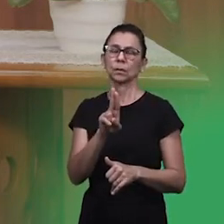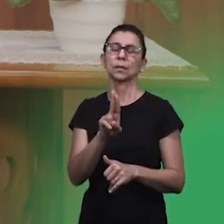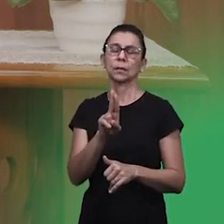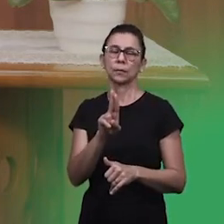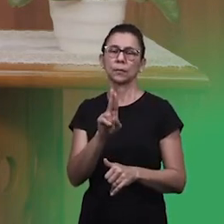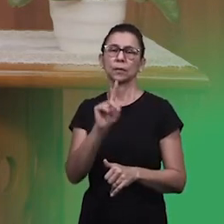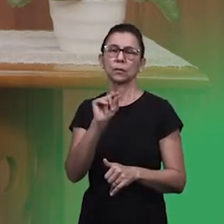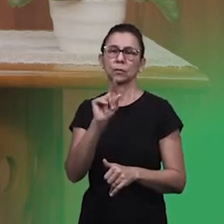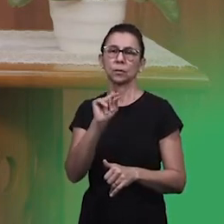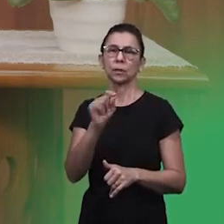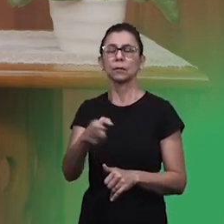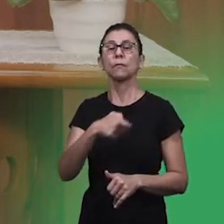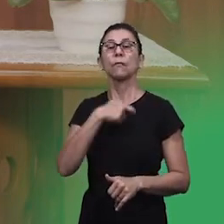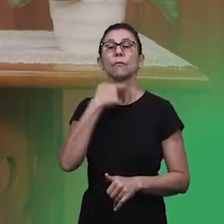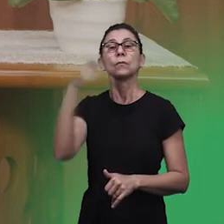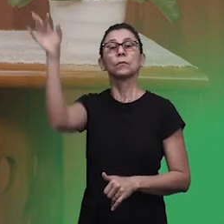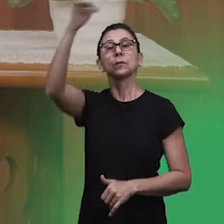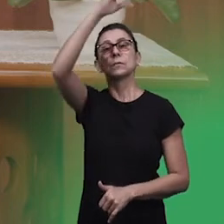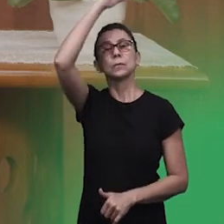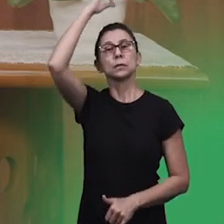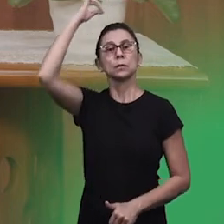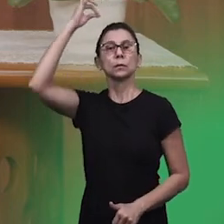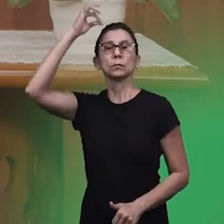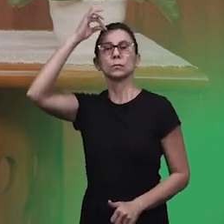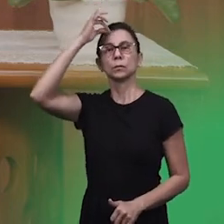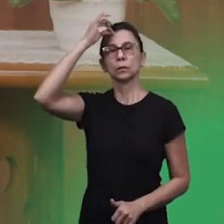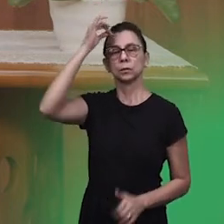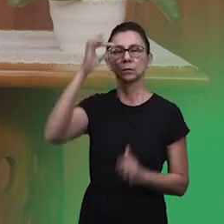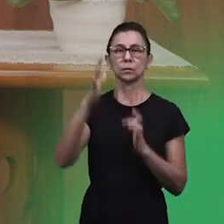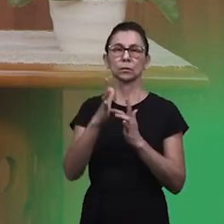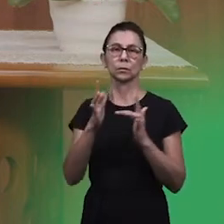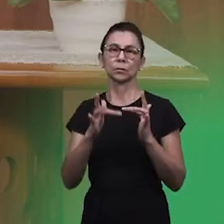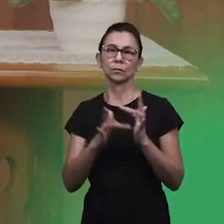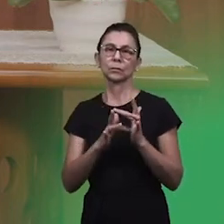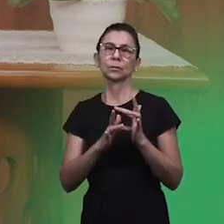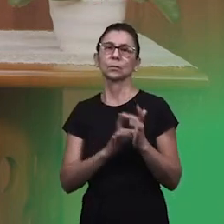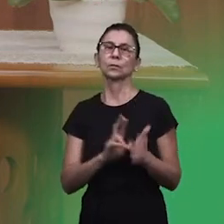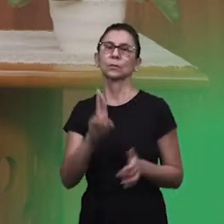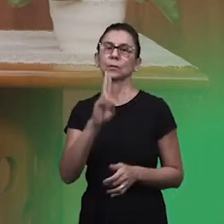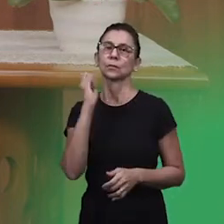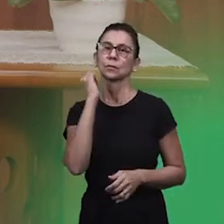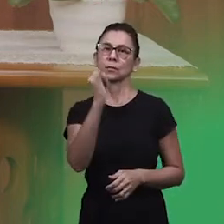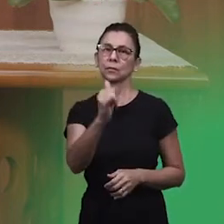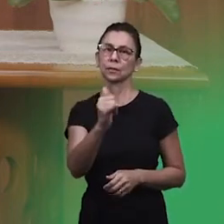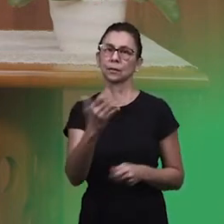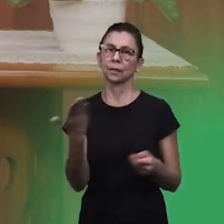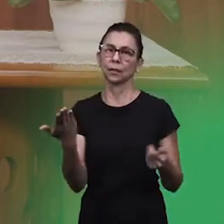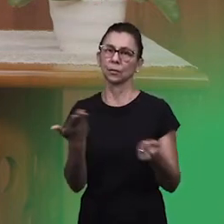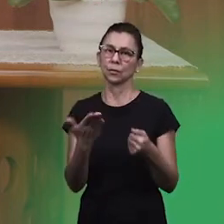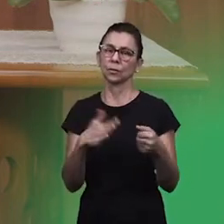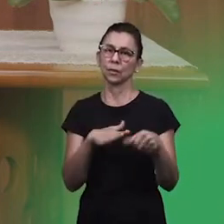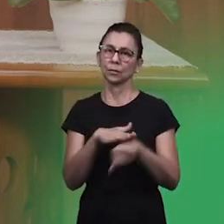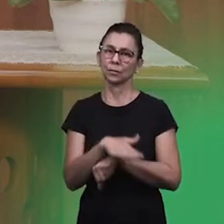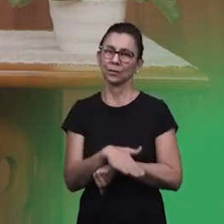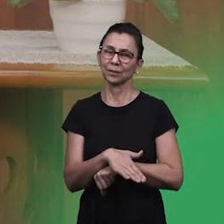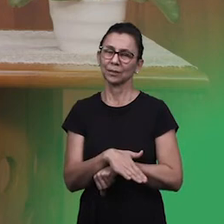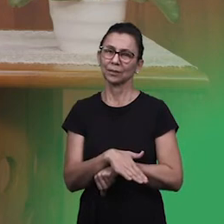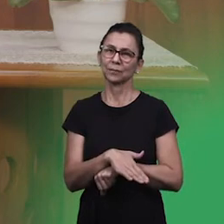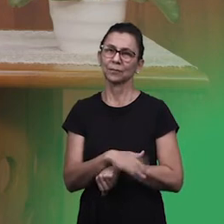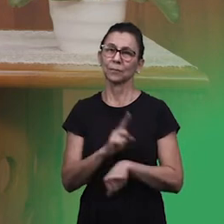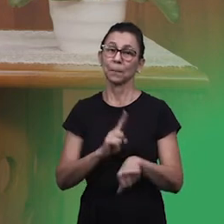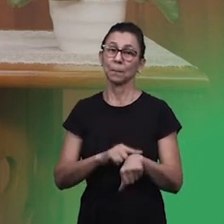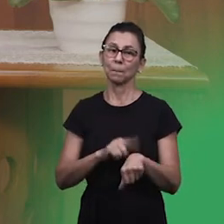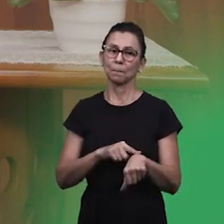É a voz que Jesus ele tem utilizado para te alertar nessa noite, que o momento do